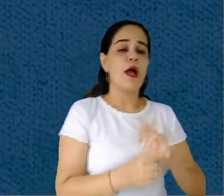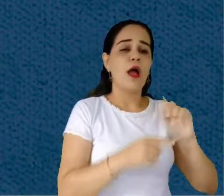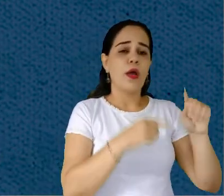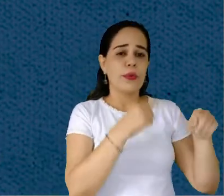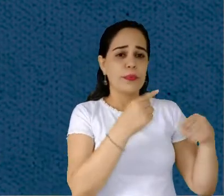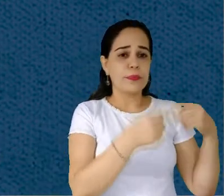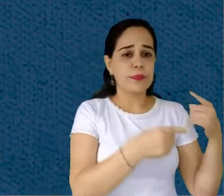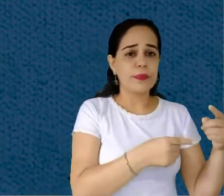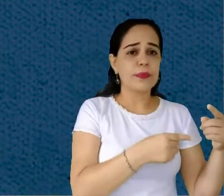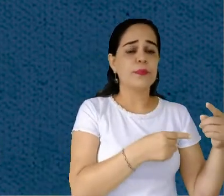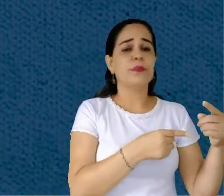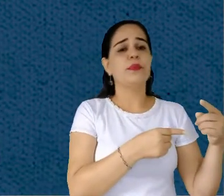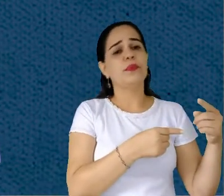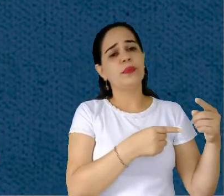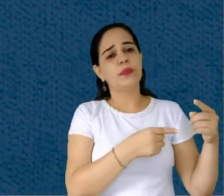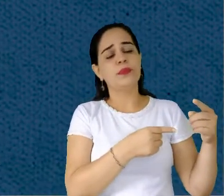depois